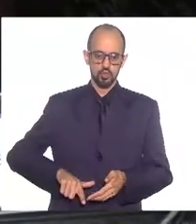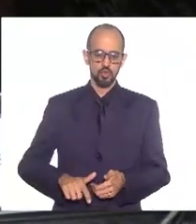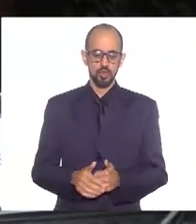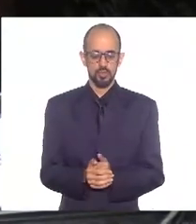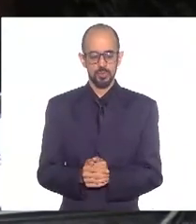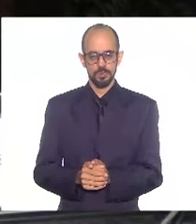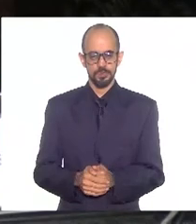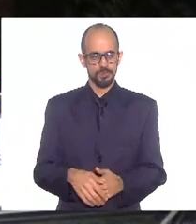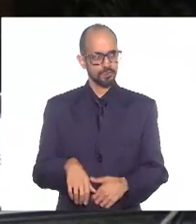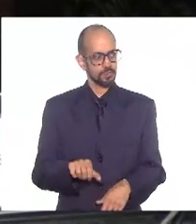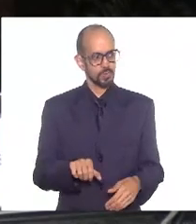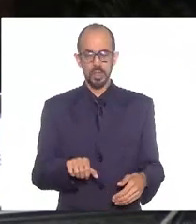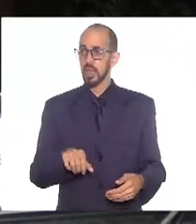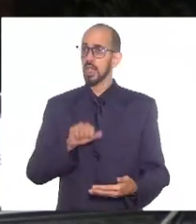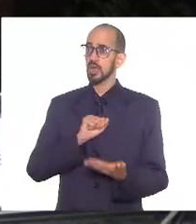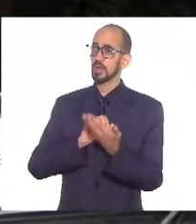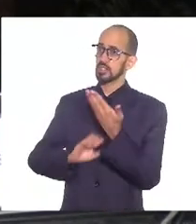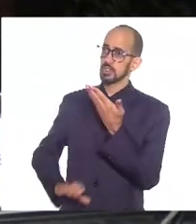André, deputado André,